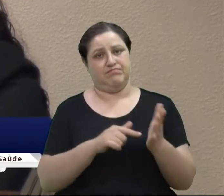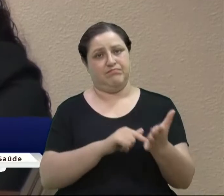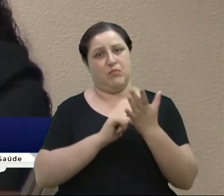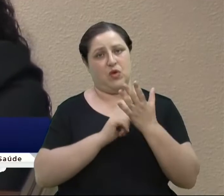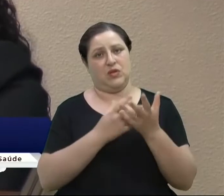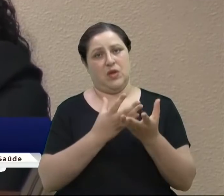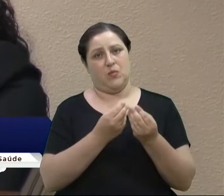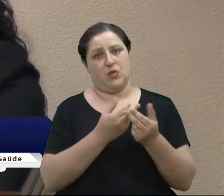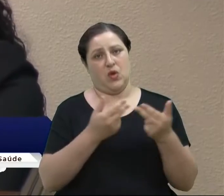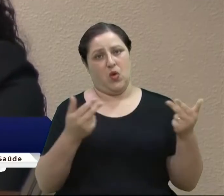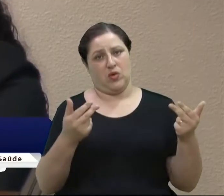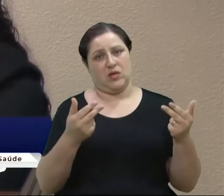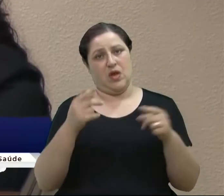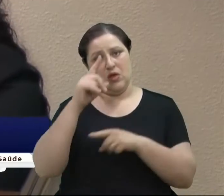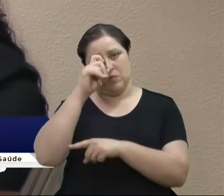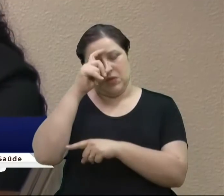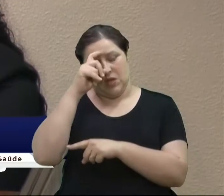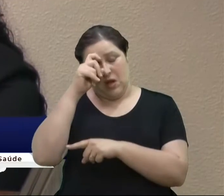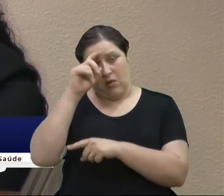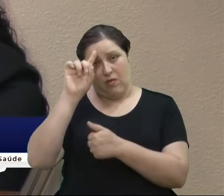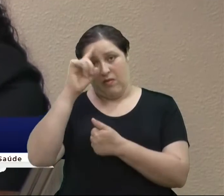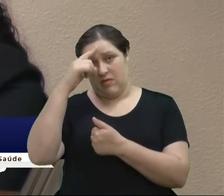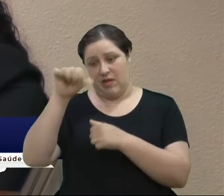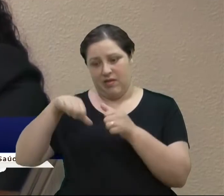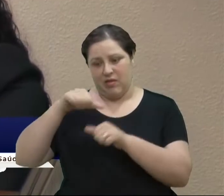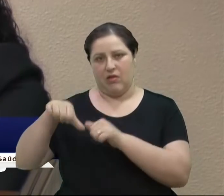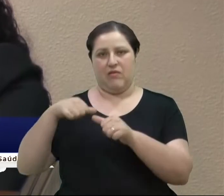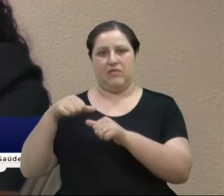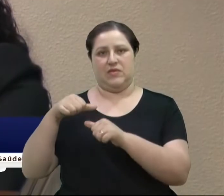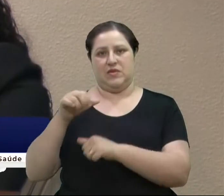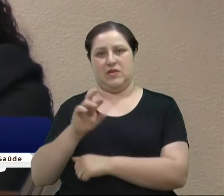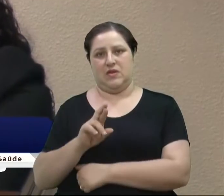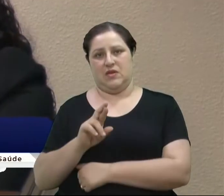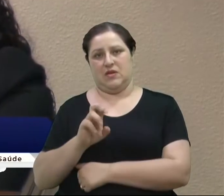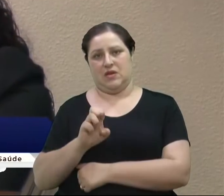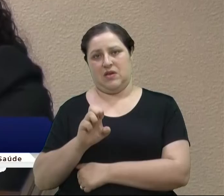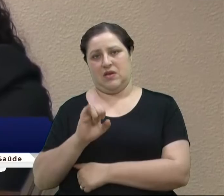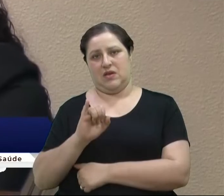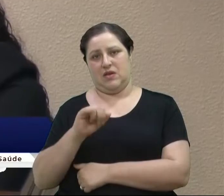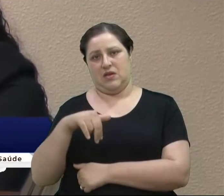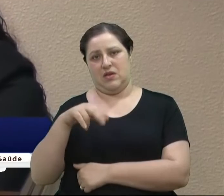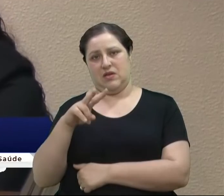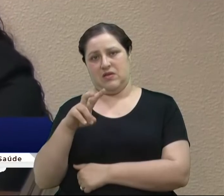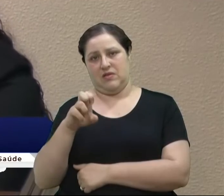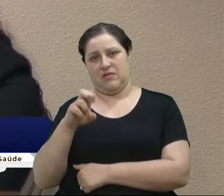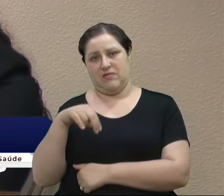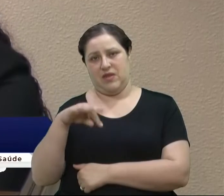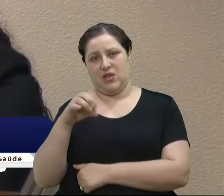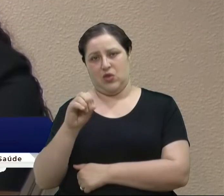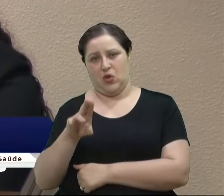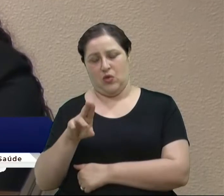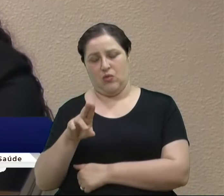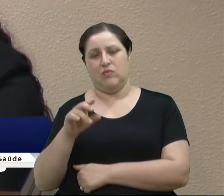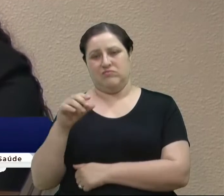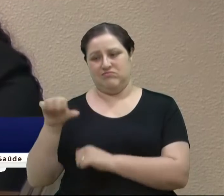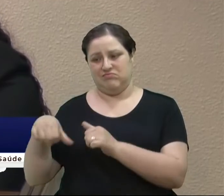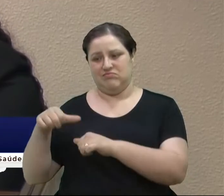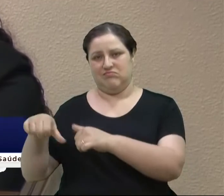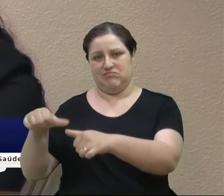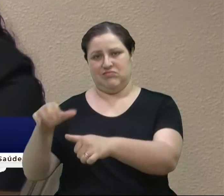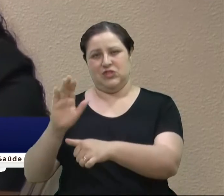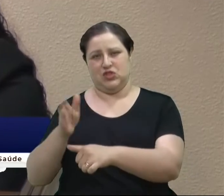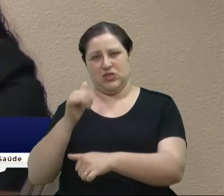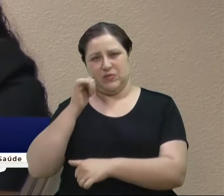Os hospitais se reinventaram nesse período. Eles construíram, até mesmo pela fala da Cleciane aqui, que ela